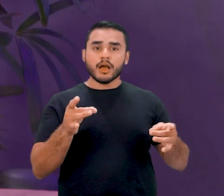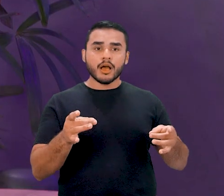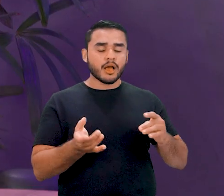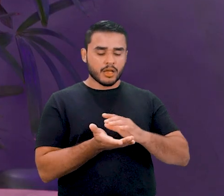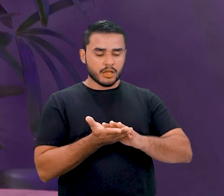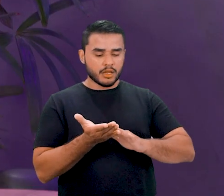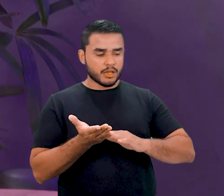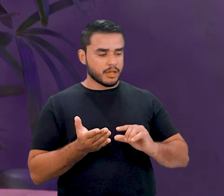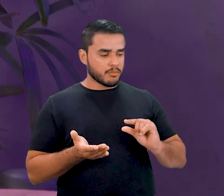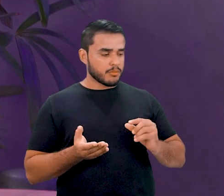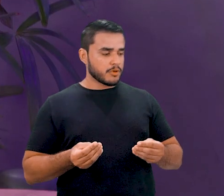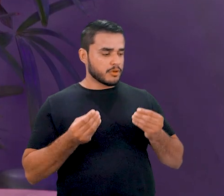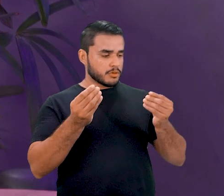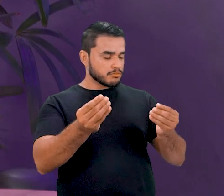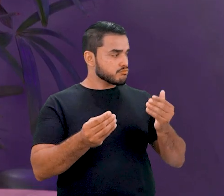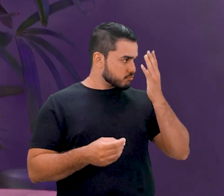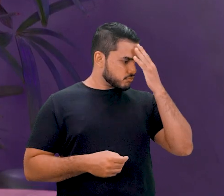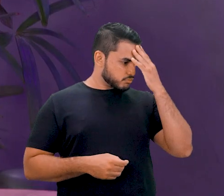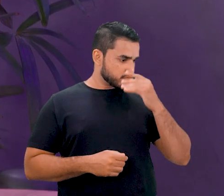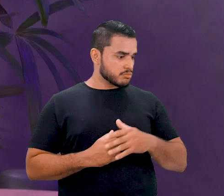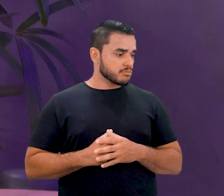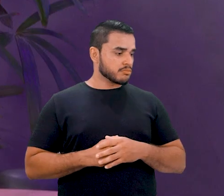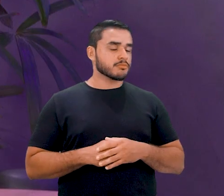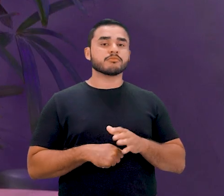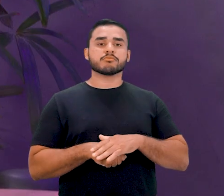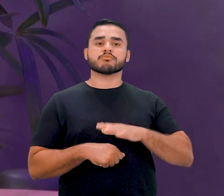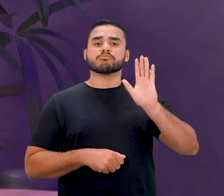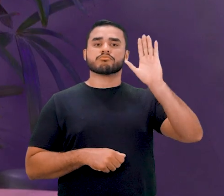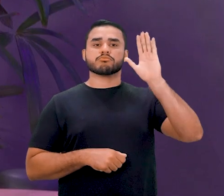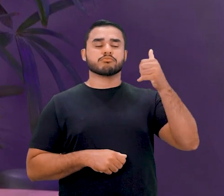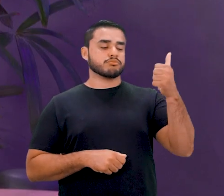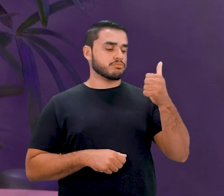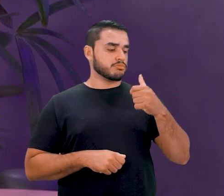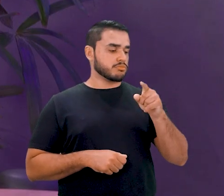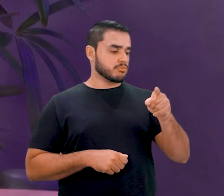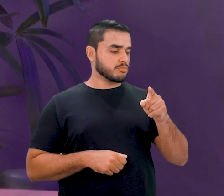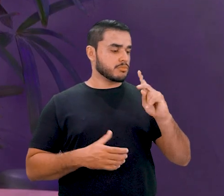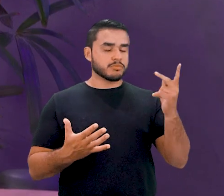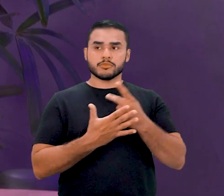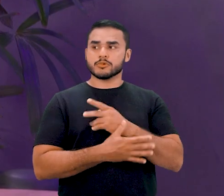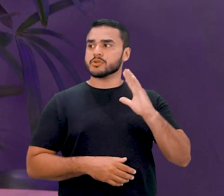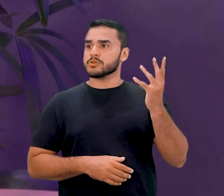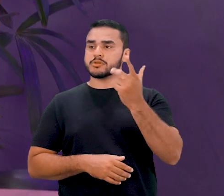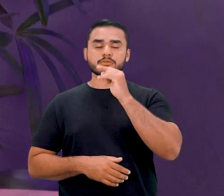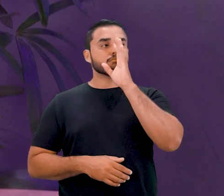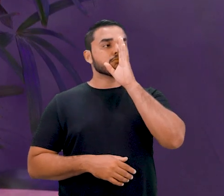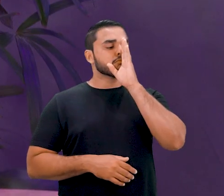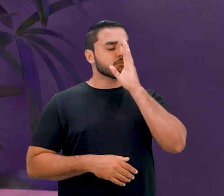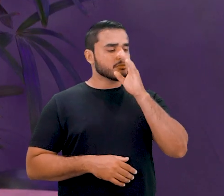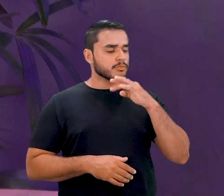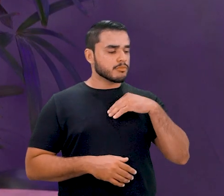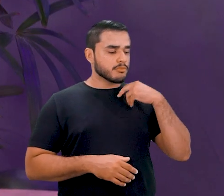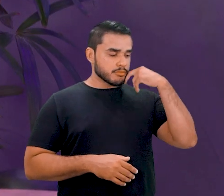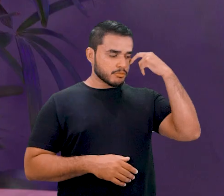Meu Deus. E não aí, acredito. terminou, na hora de entregar, eu fiz questão de ser a primeira a entregar, porque assim como ela me deu constrangimento, vamos Aham. devolver. Hoje eu não sou